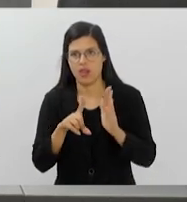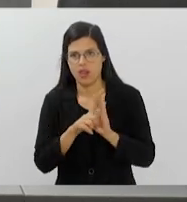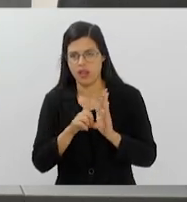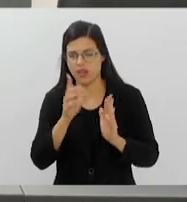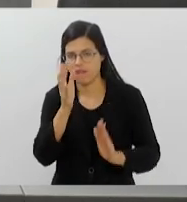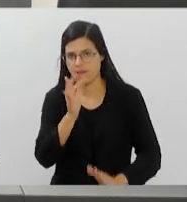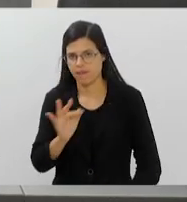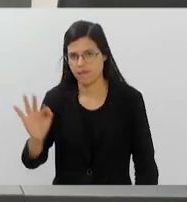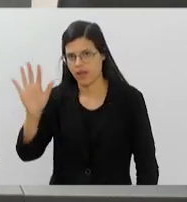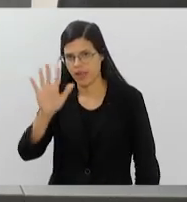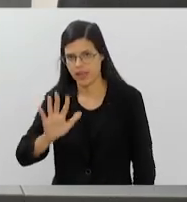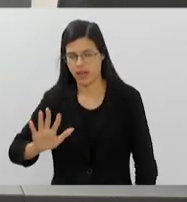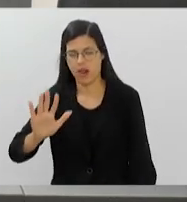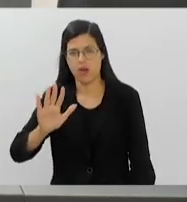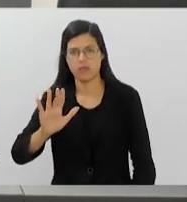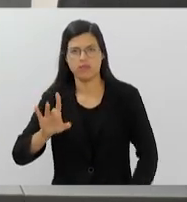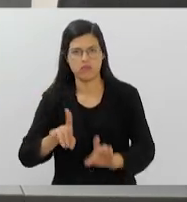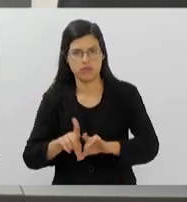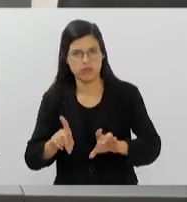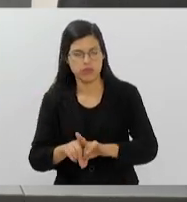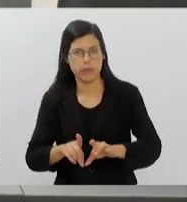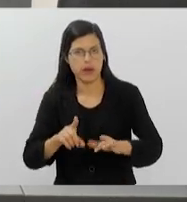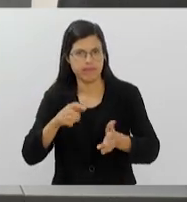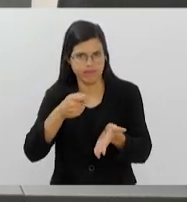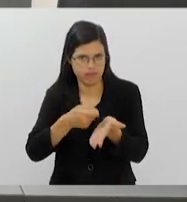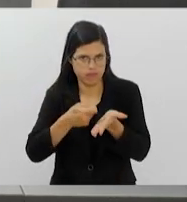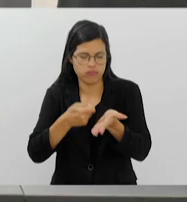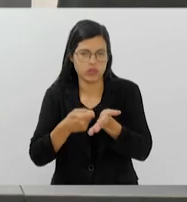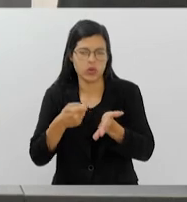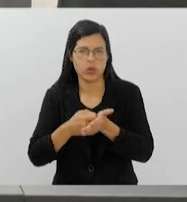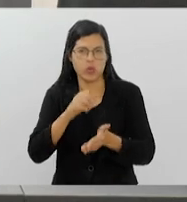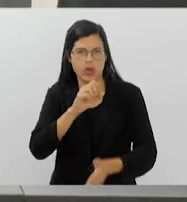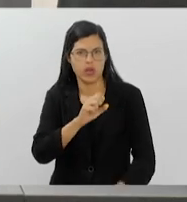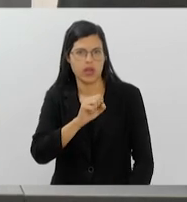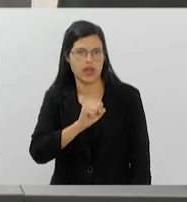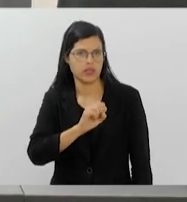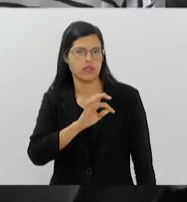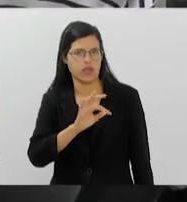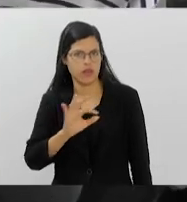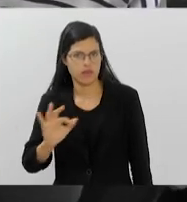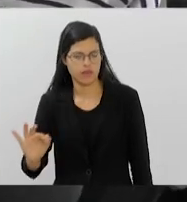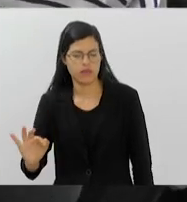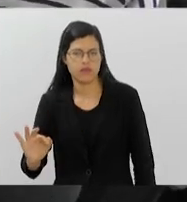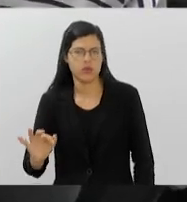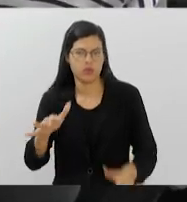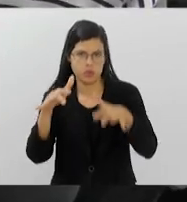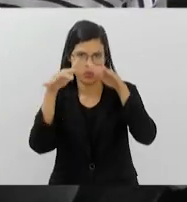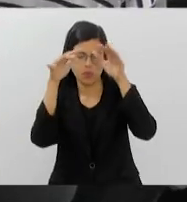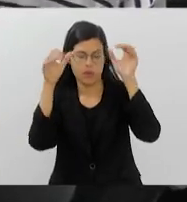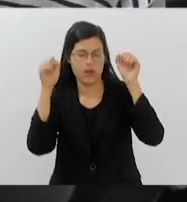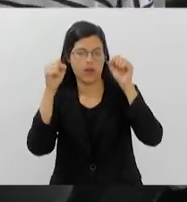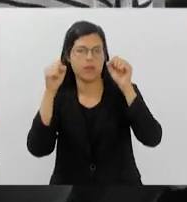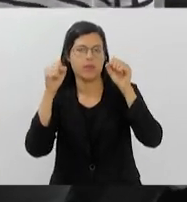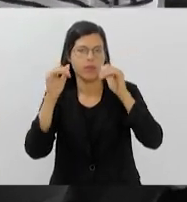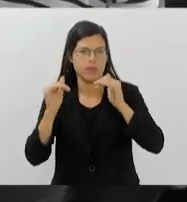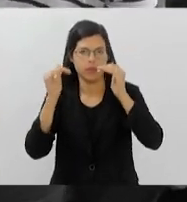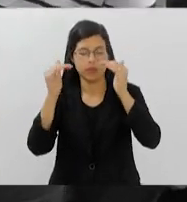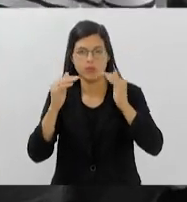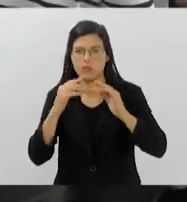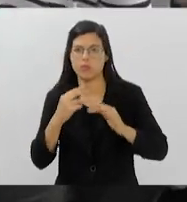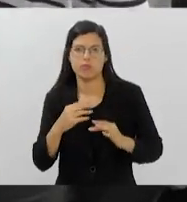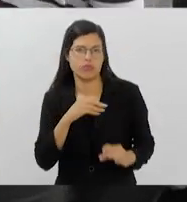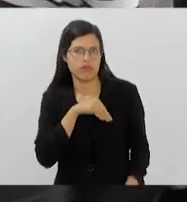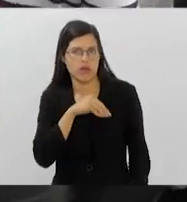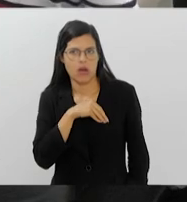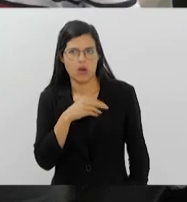e determinações do Supremo, dizendo, deputado Luiz Paulo, que os salários não podem ultrapassar, por exemplo, o